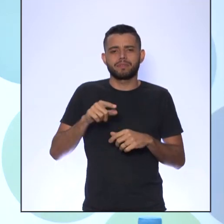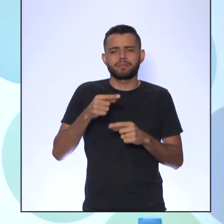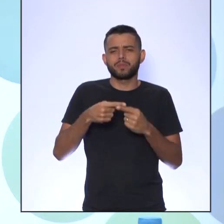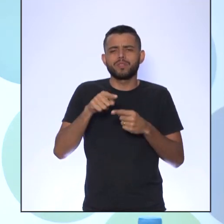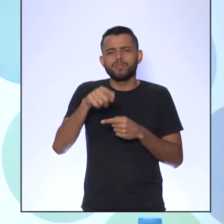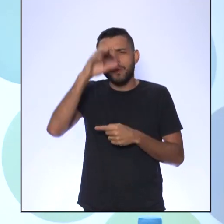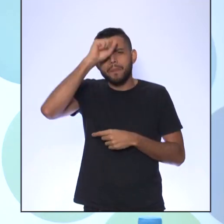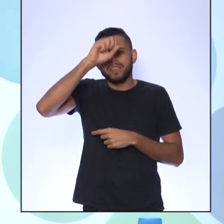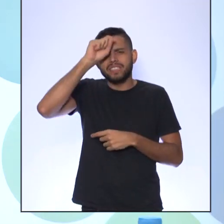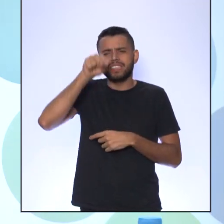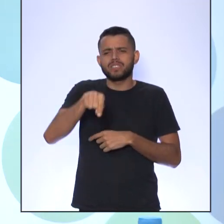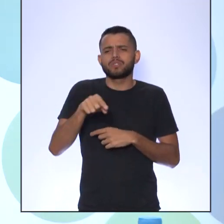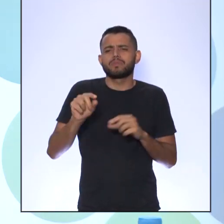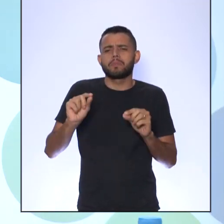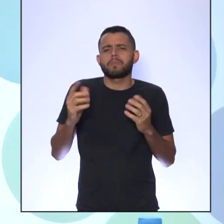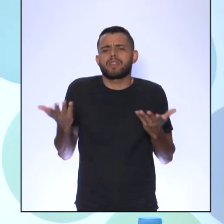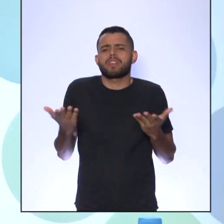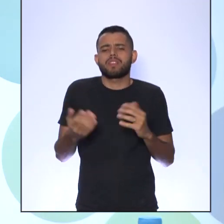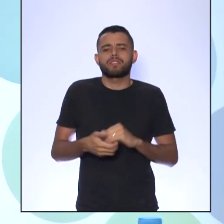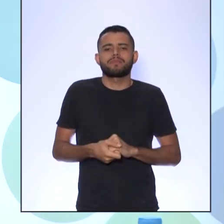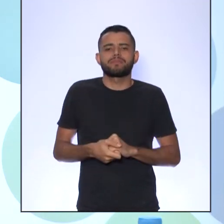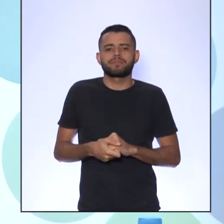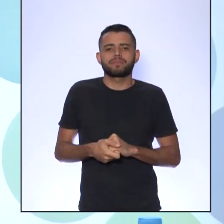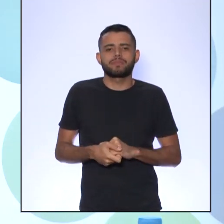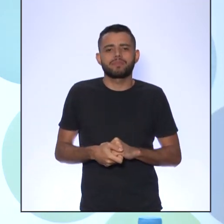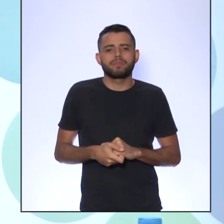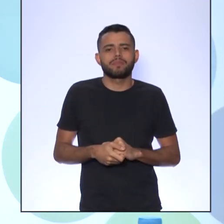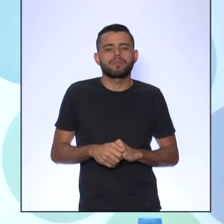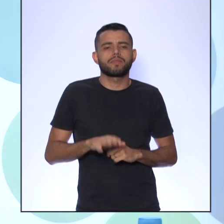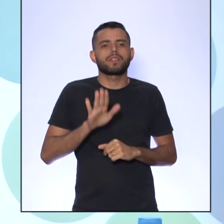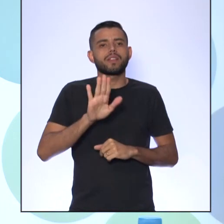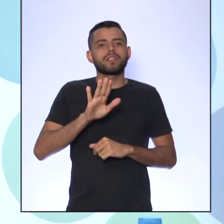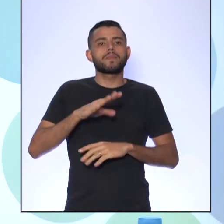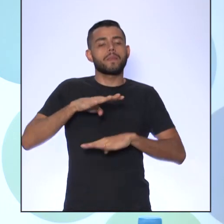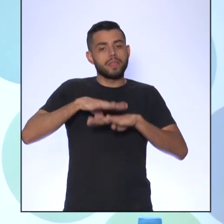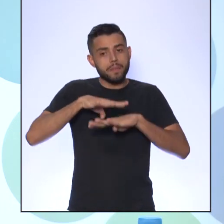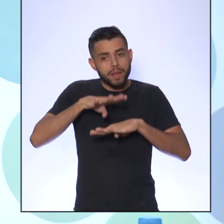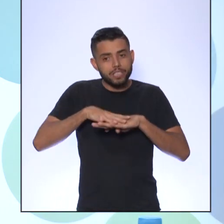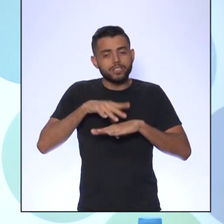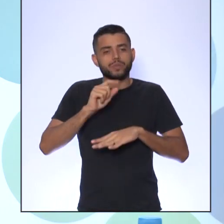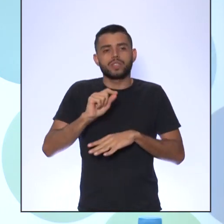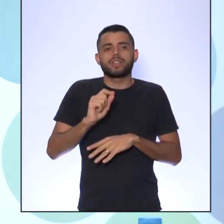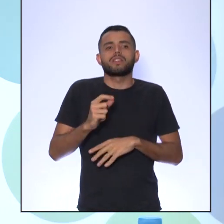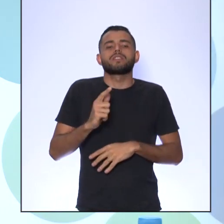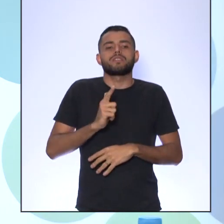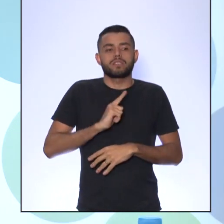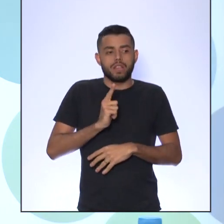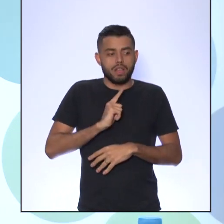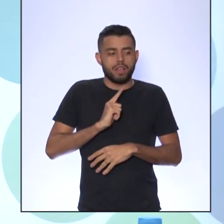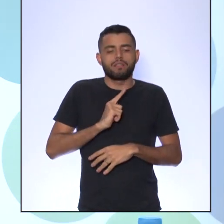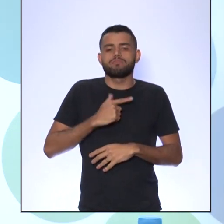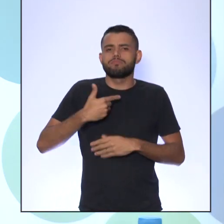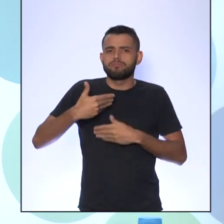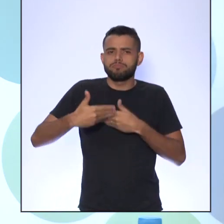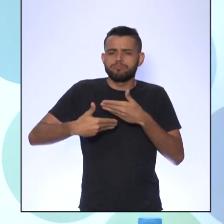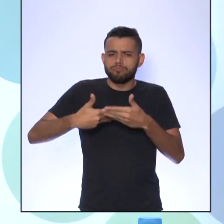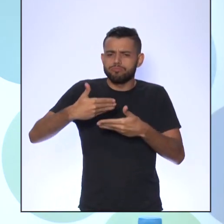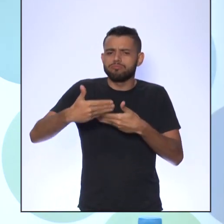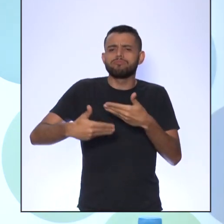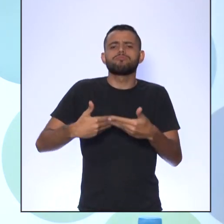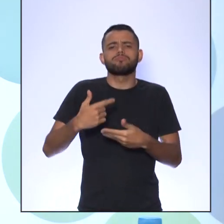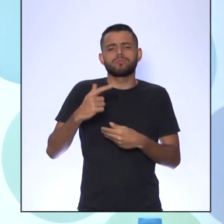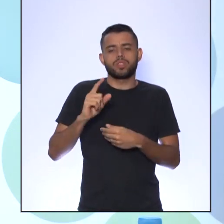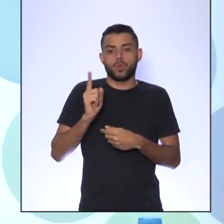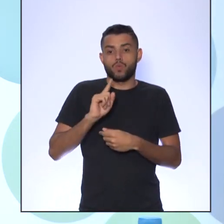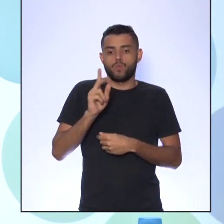aprendendo isso. Mas a matemática, que nem você falou, né, ela tá presente no dia a dia. Não que eu vá aplicar todos os conceitos que